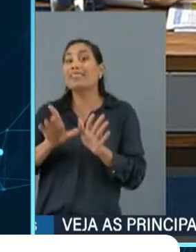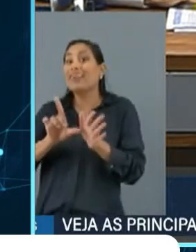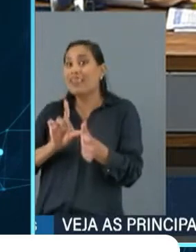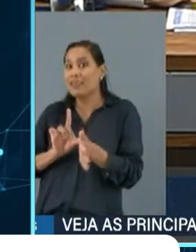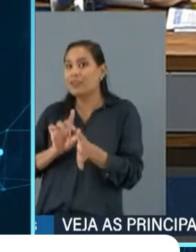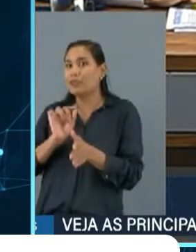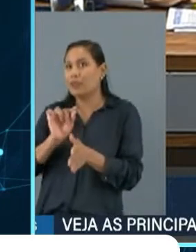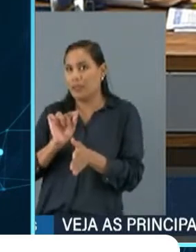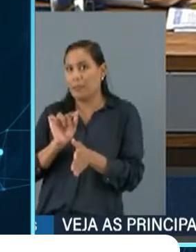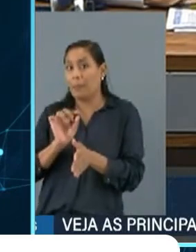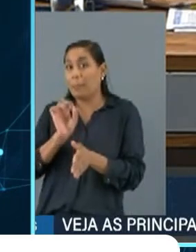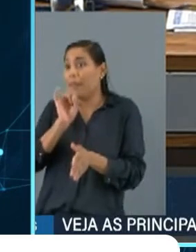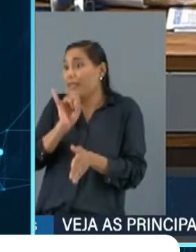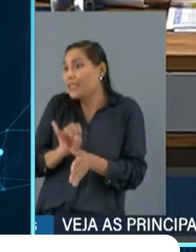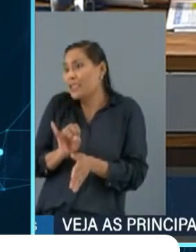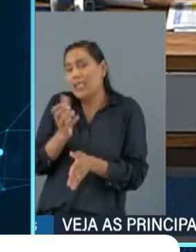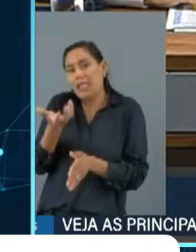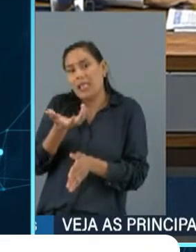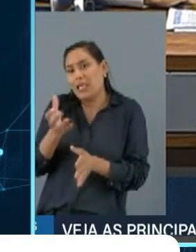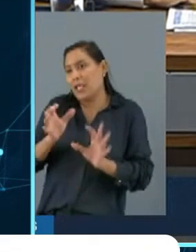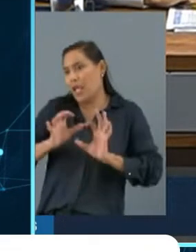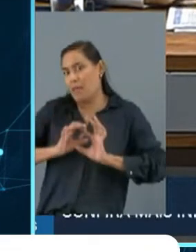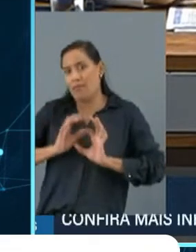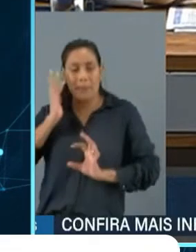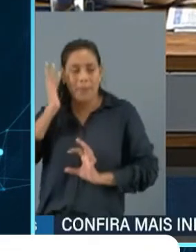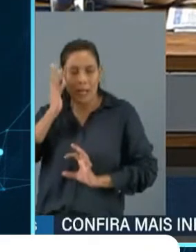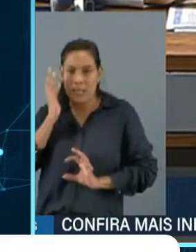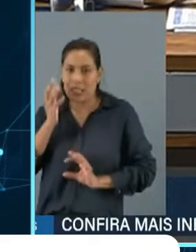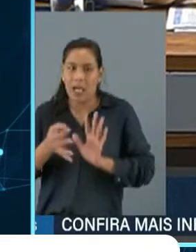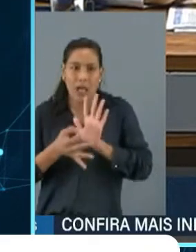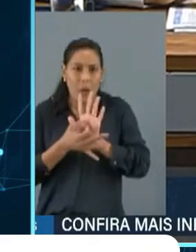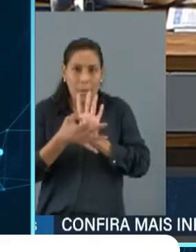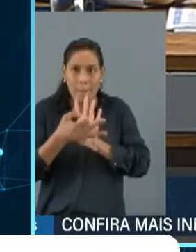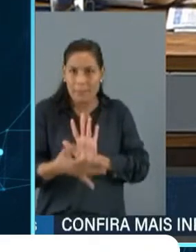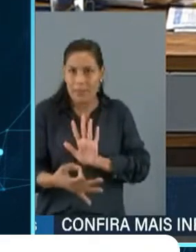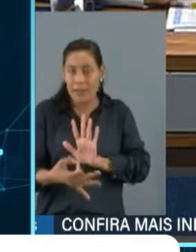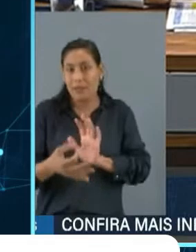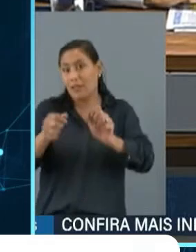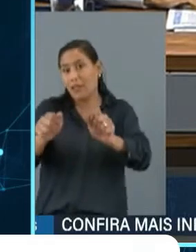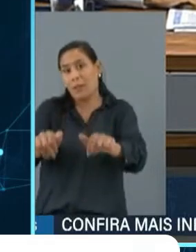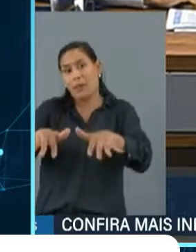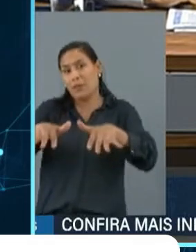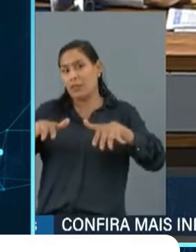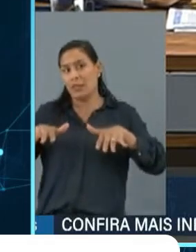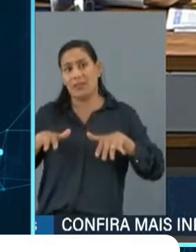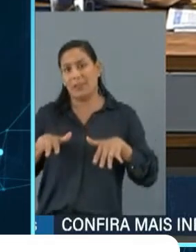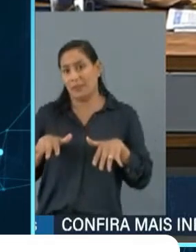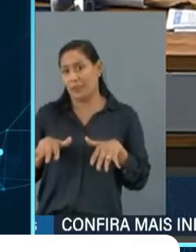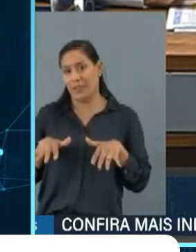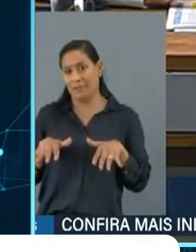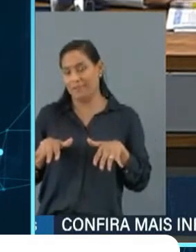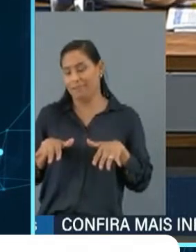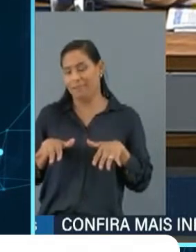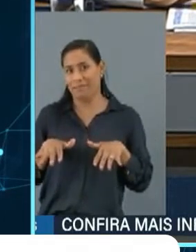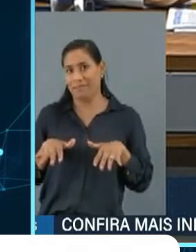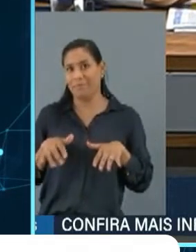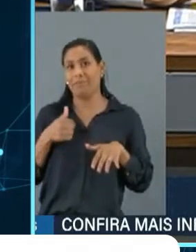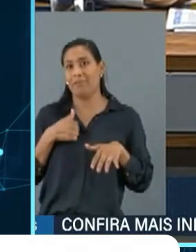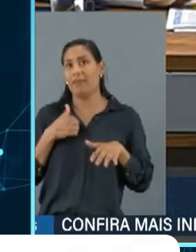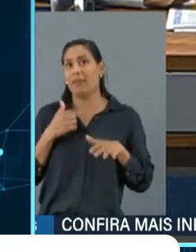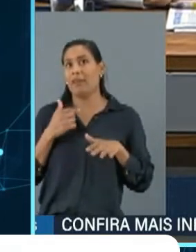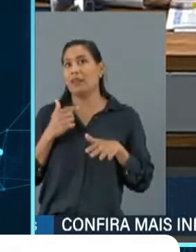G20, né, em pleno curso nessa semana, e teve, inclusive, manifestação de brasileiros colocando aquelas